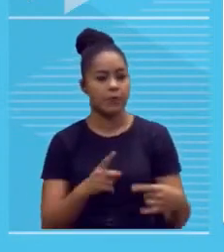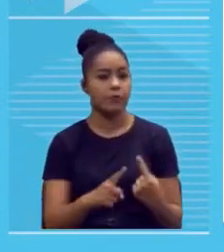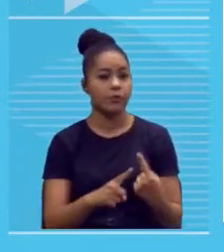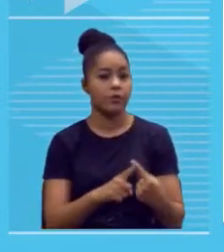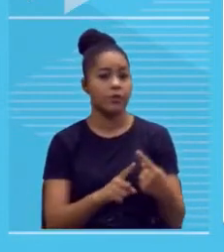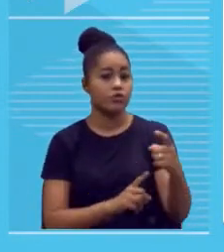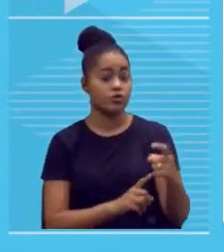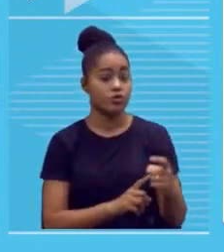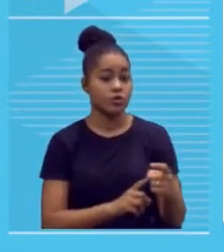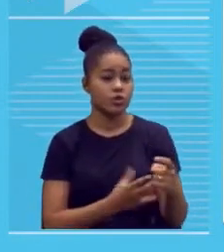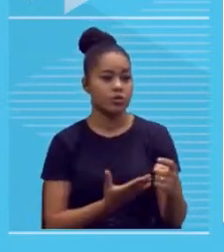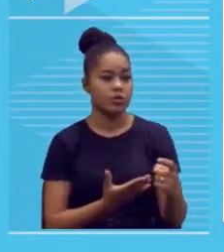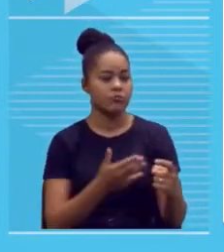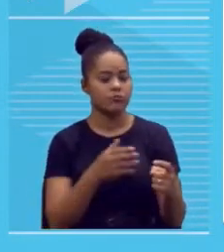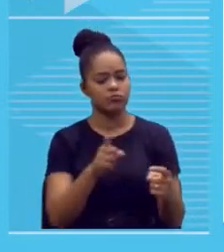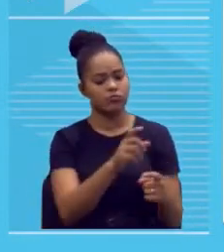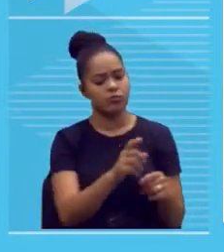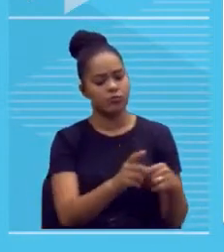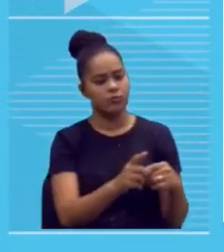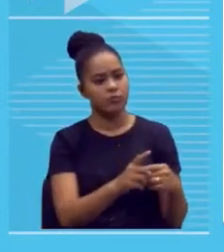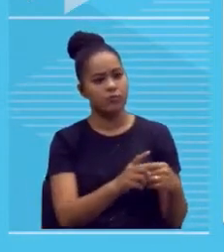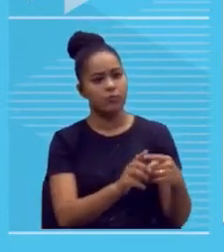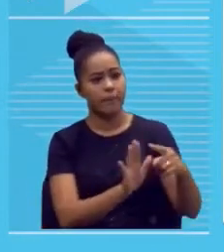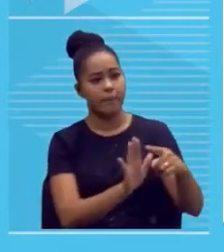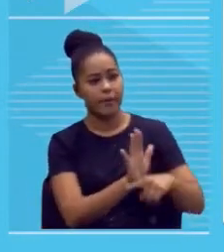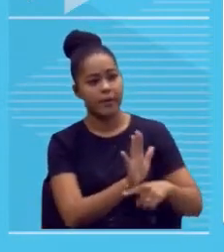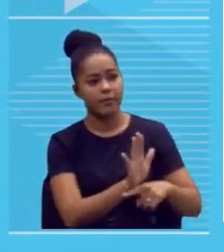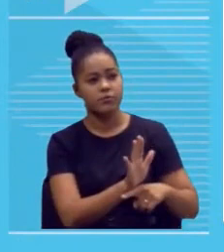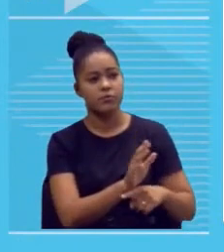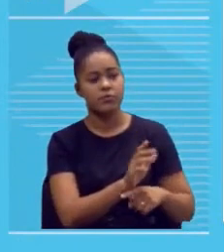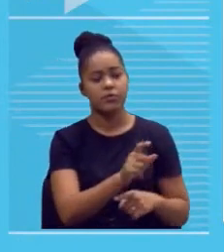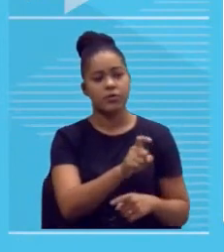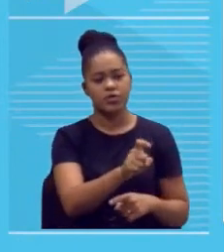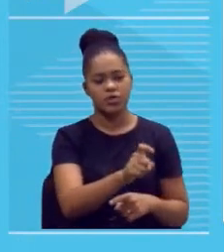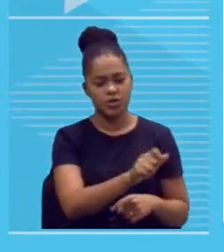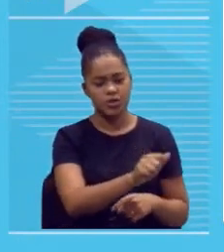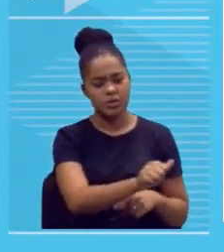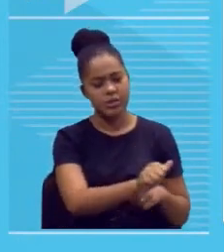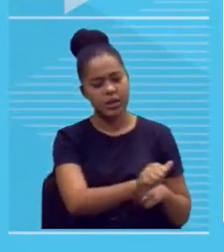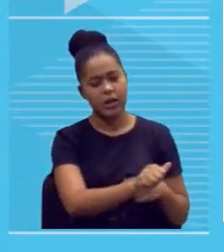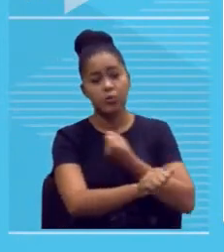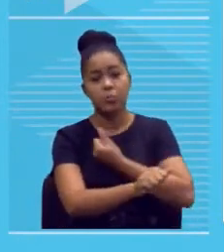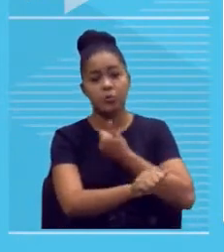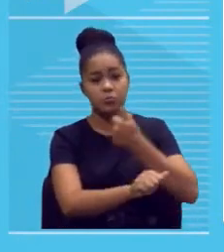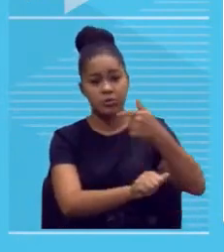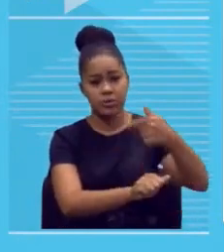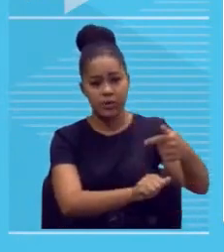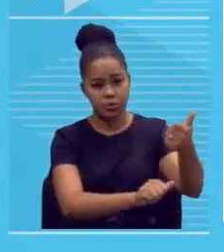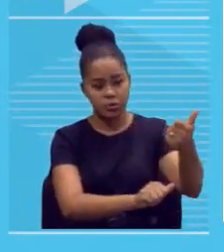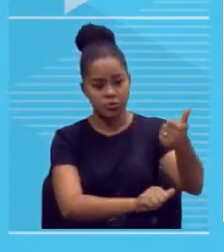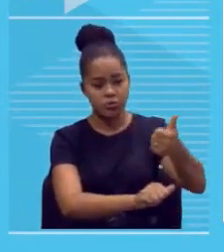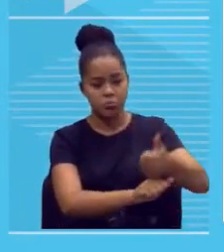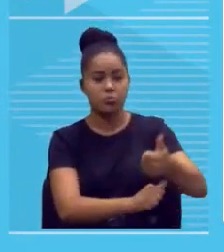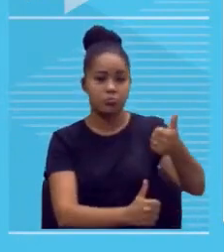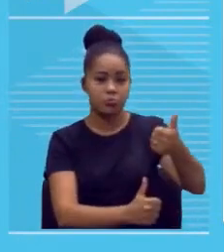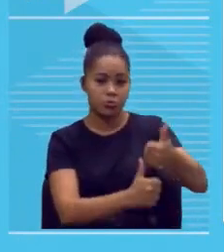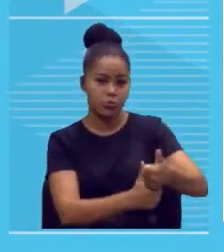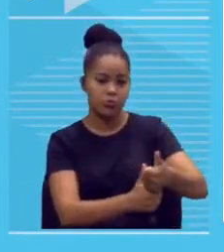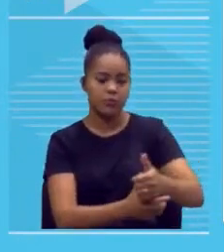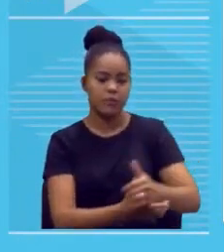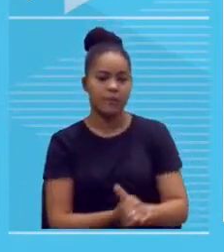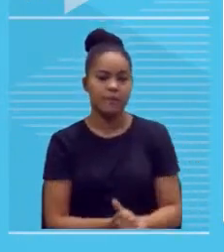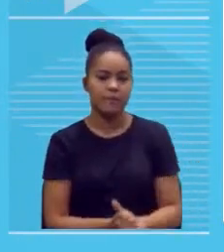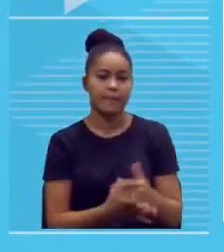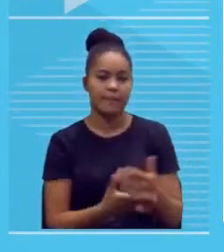xA, que é 7. Está montada, professor. Basta apenas agora que a gente faça o desenvolvimento e